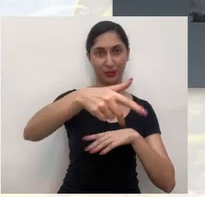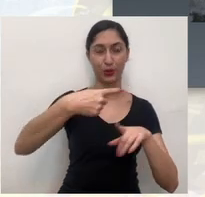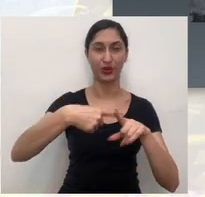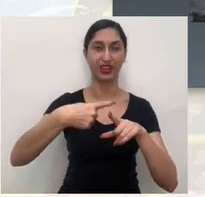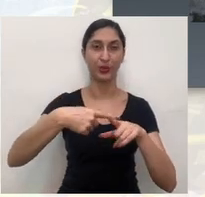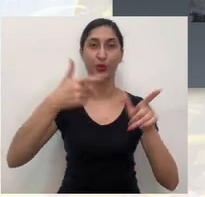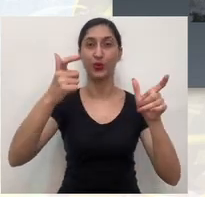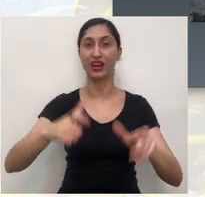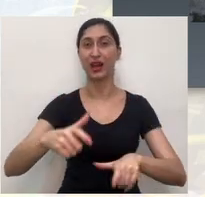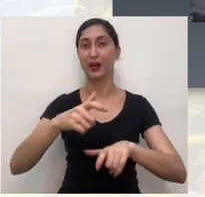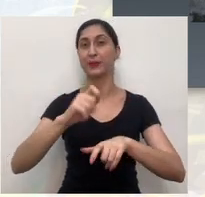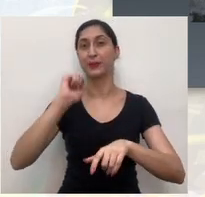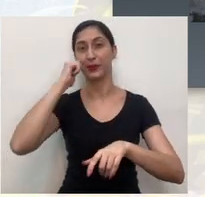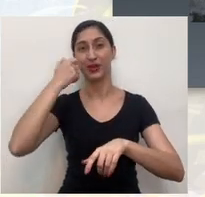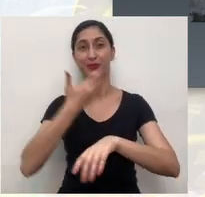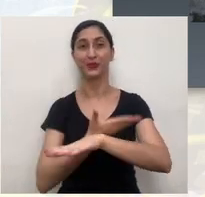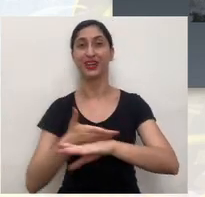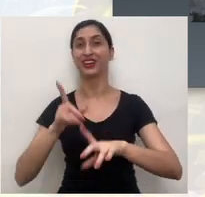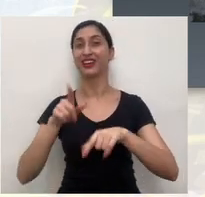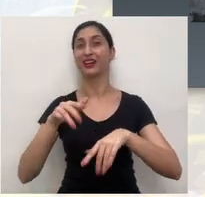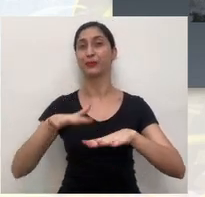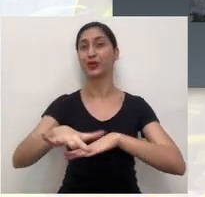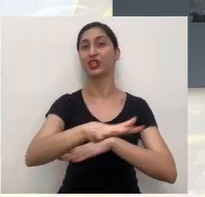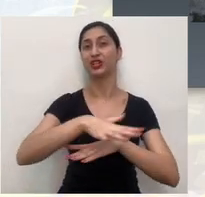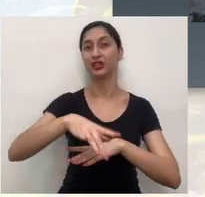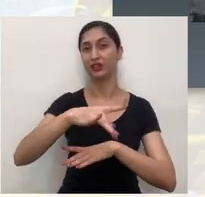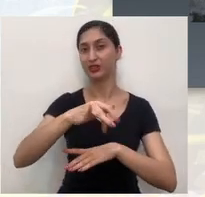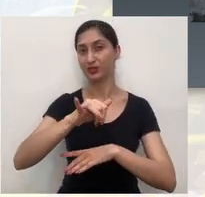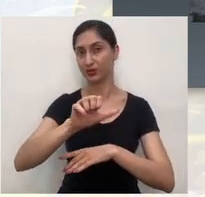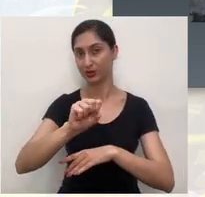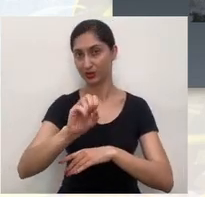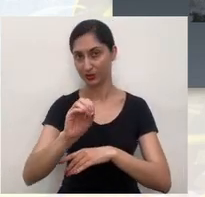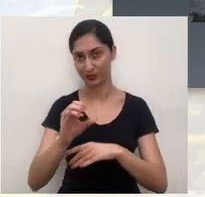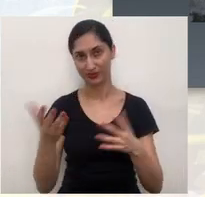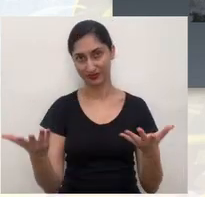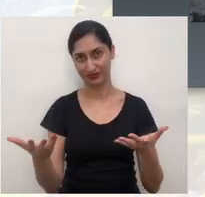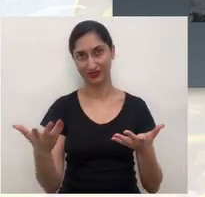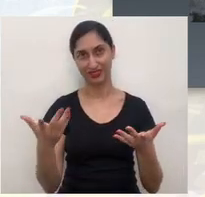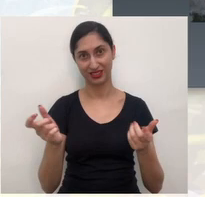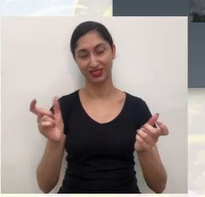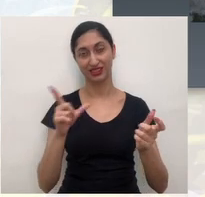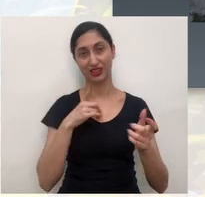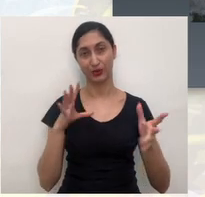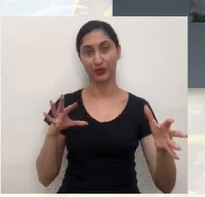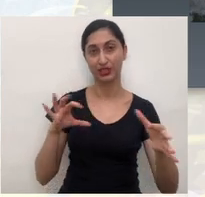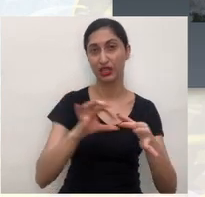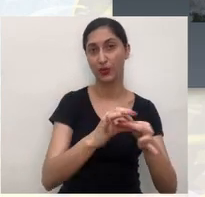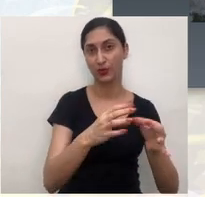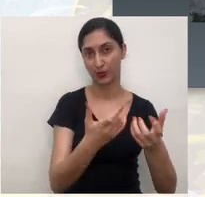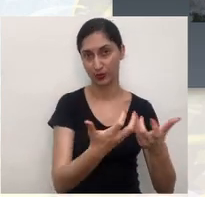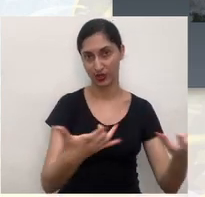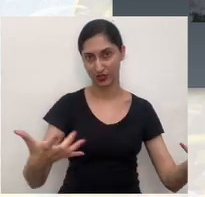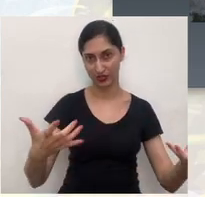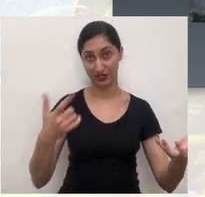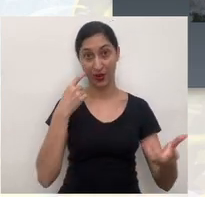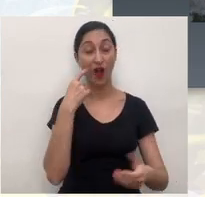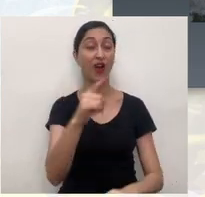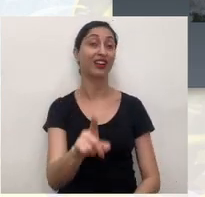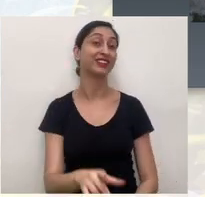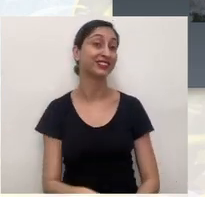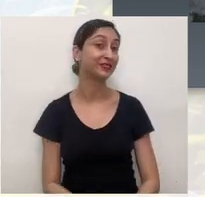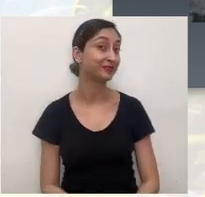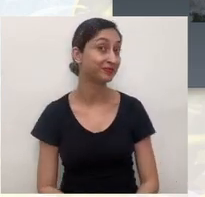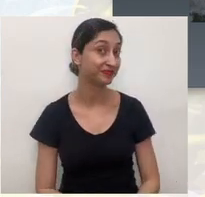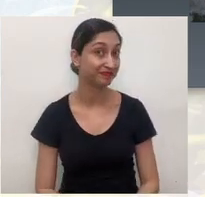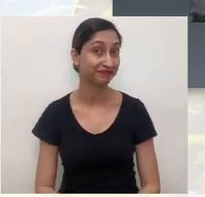branca é piso, mas um piso que faz parte da composição do jardim toda. E aqui, olha quem está aqui,